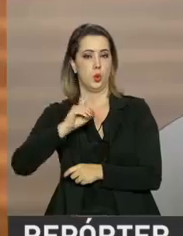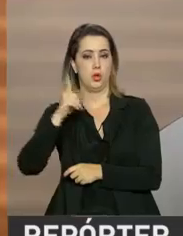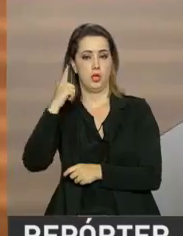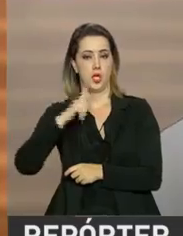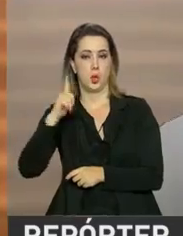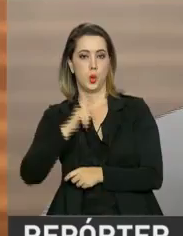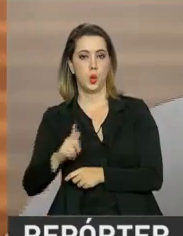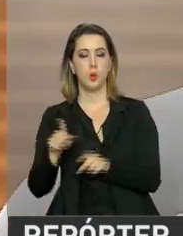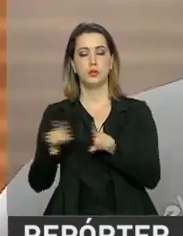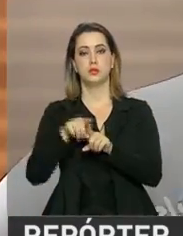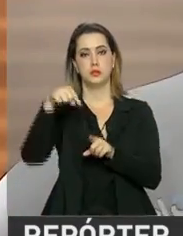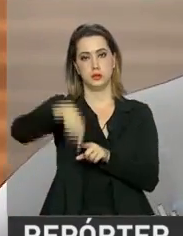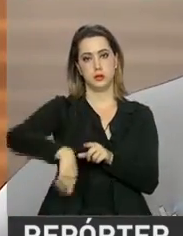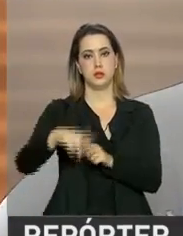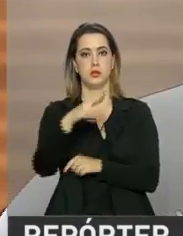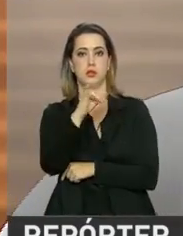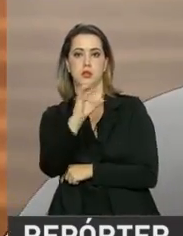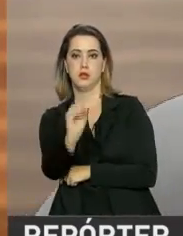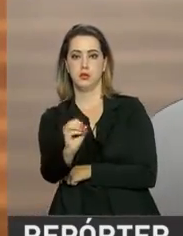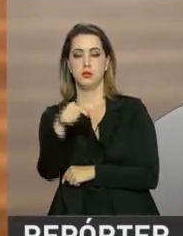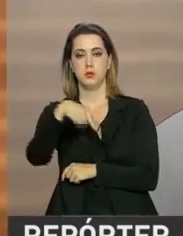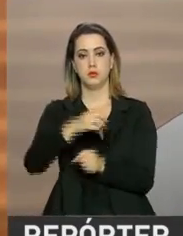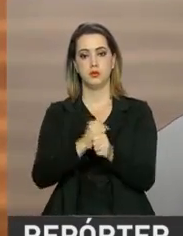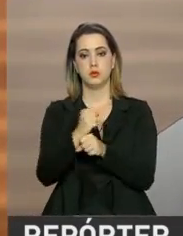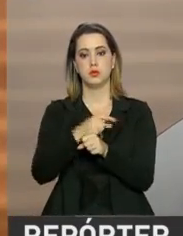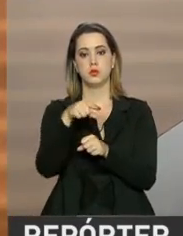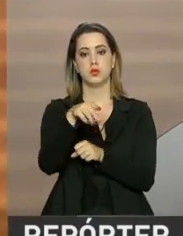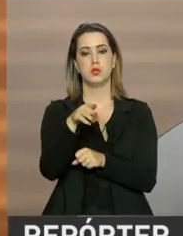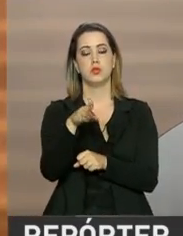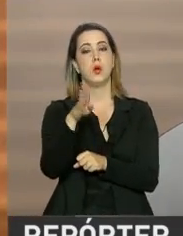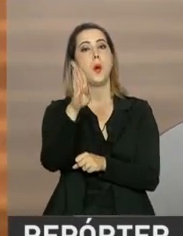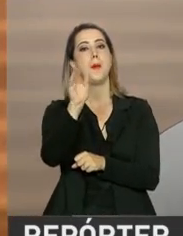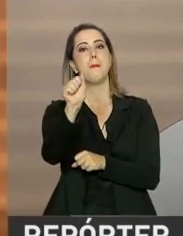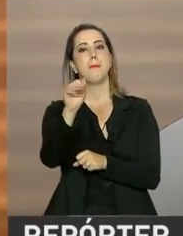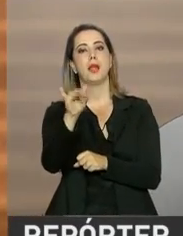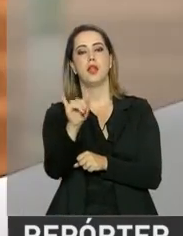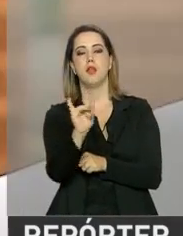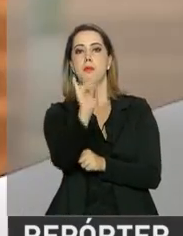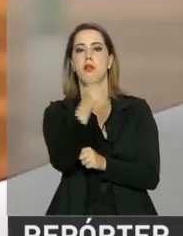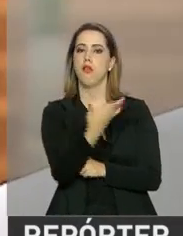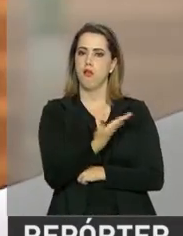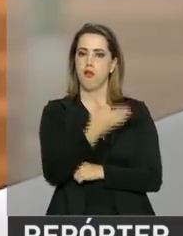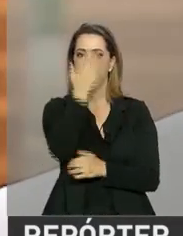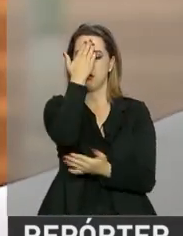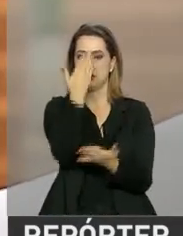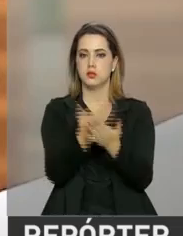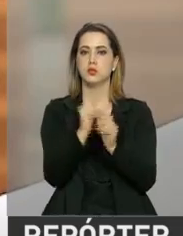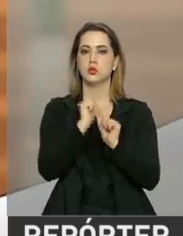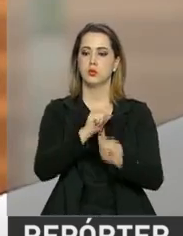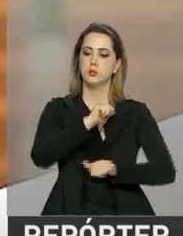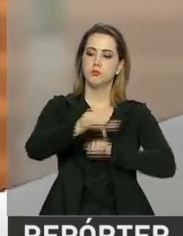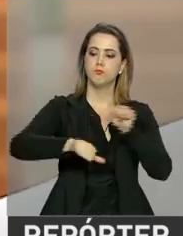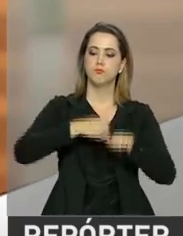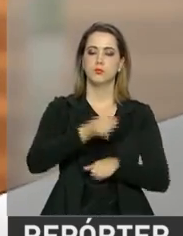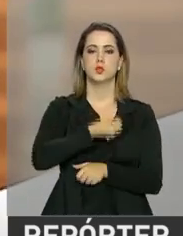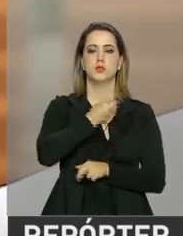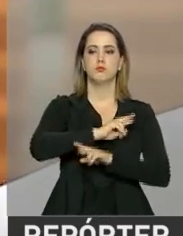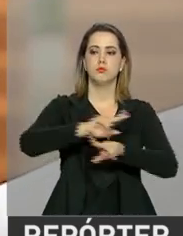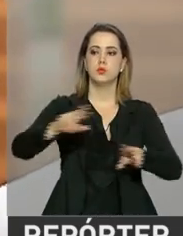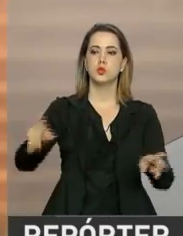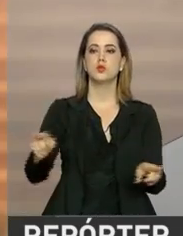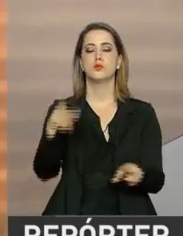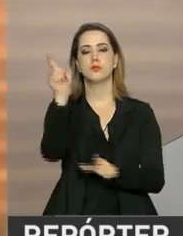neste ano a fael silva o baby acredita que as iniciativas podem mudar a vida de muitos